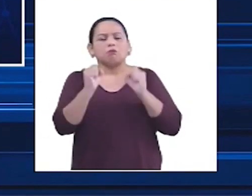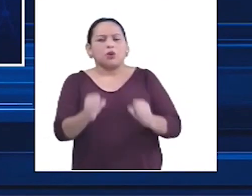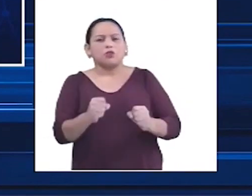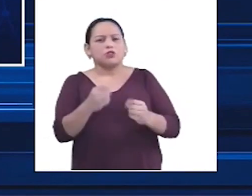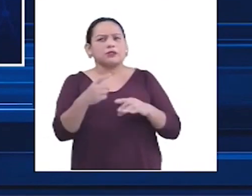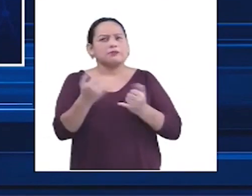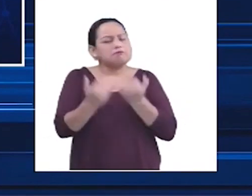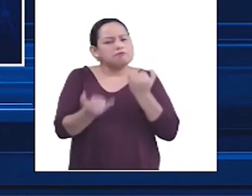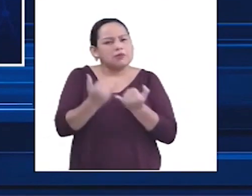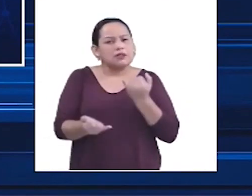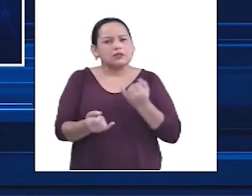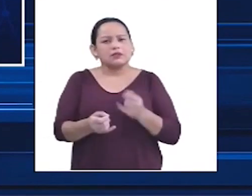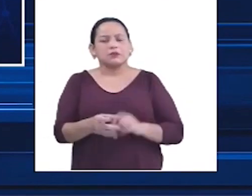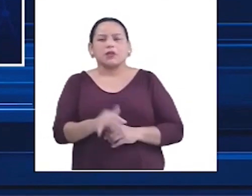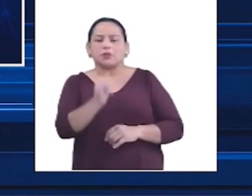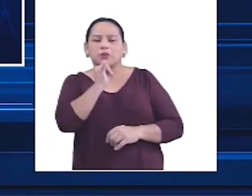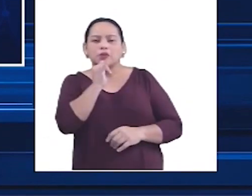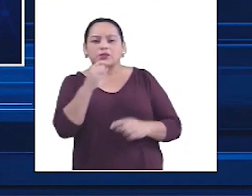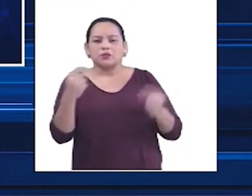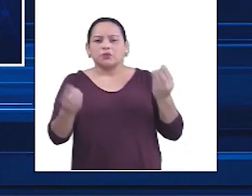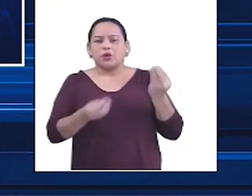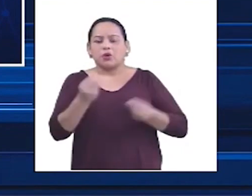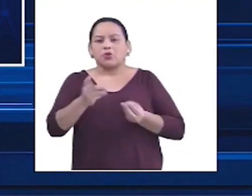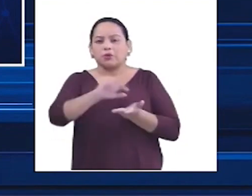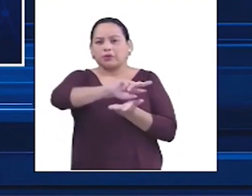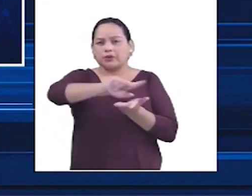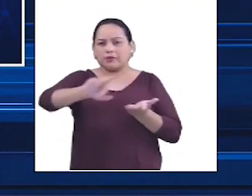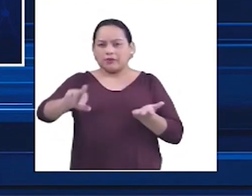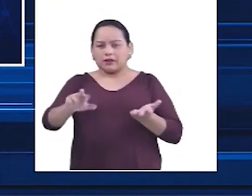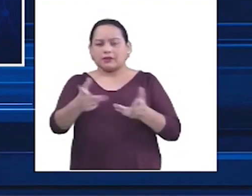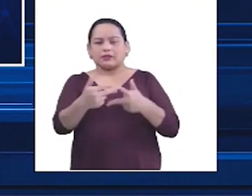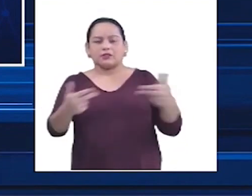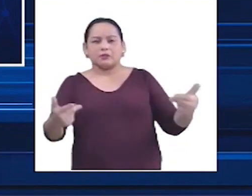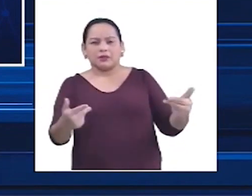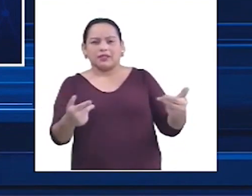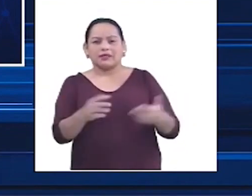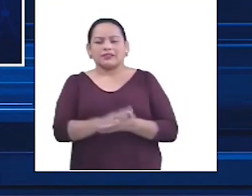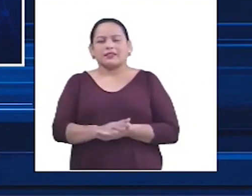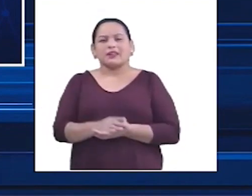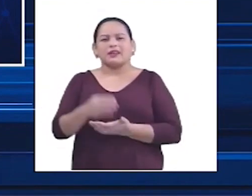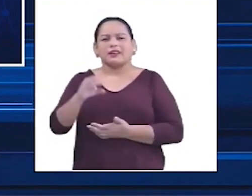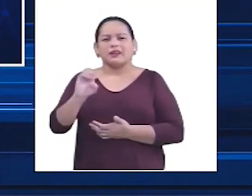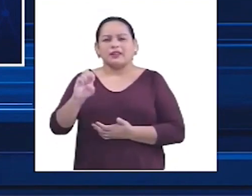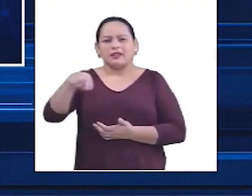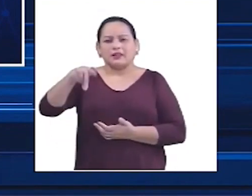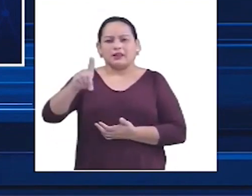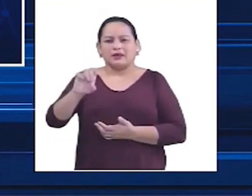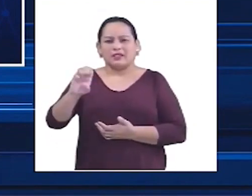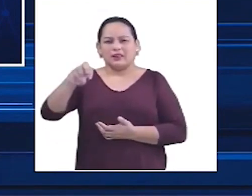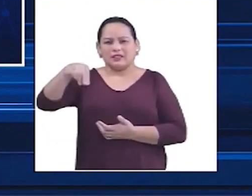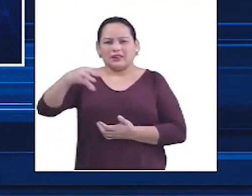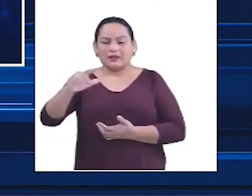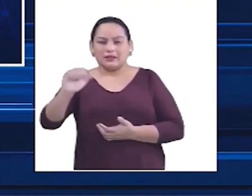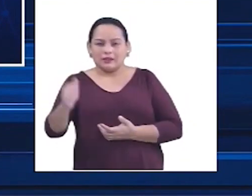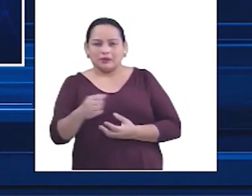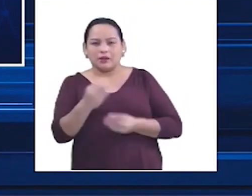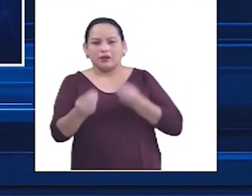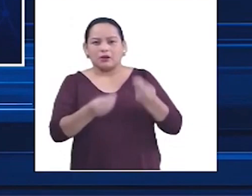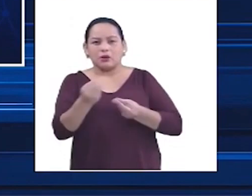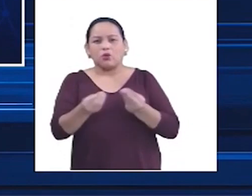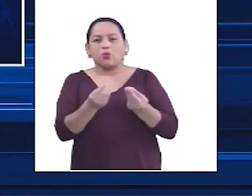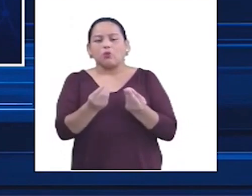caso das espécies, né, várias espécies endêmicas. Repare que é plural, espécies endêmicas. Eu estou falando